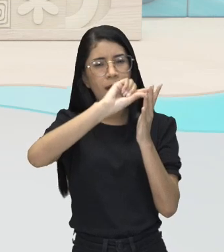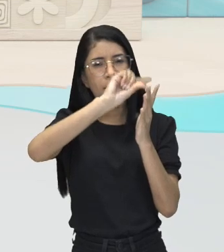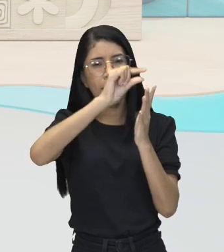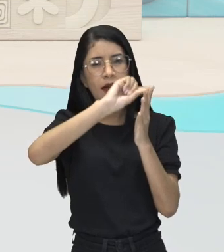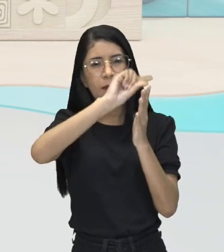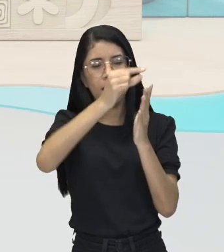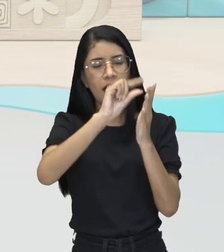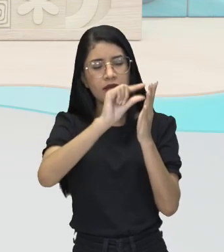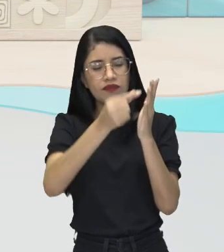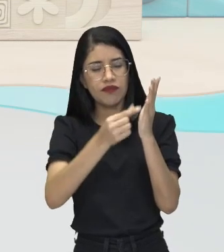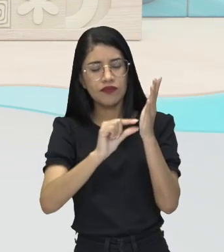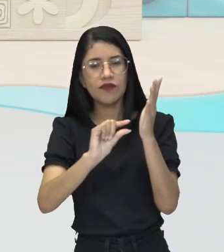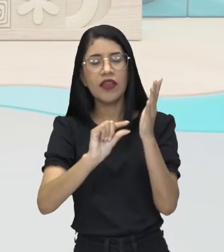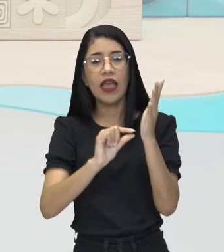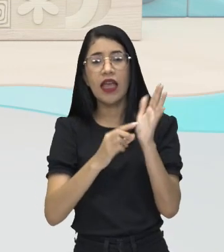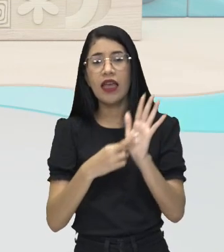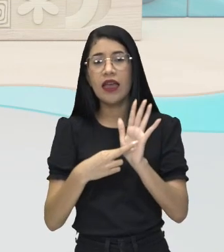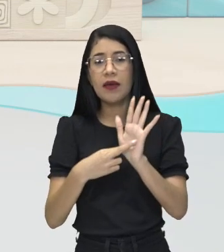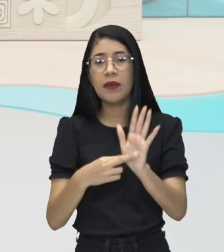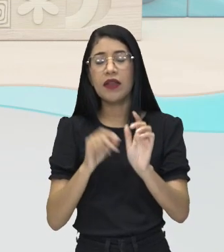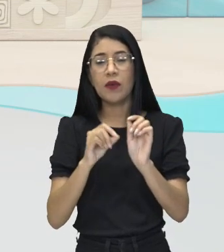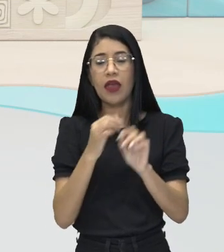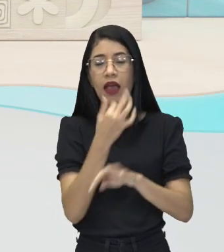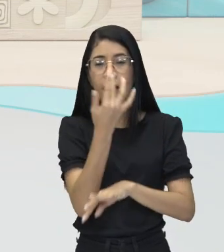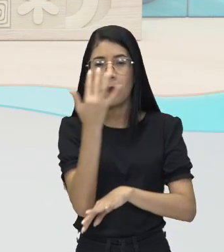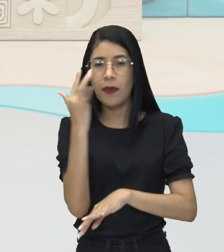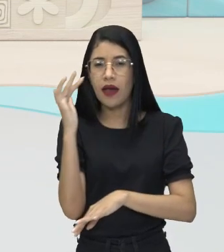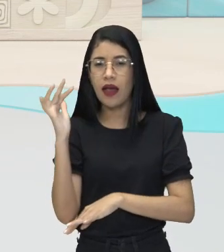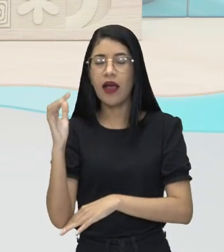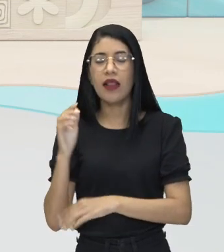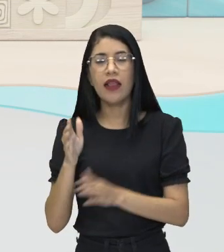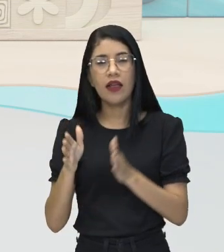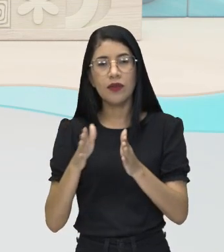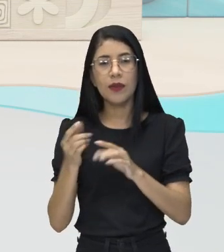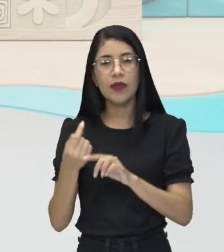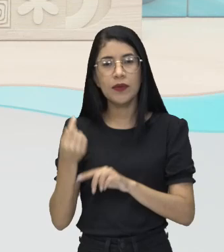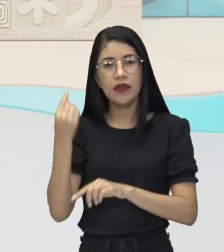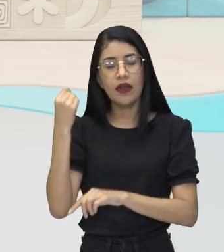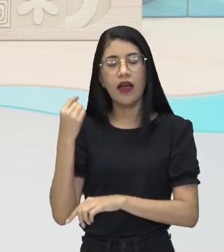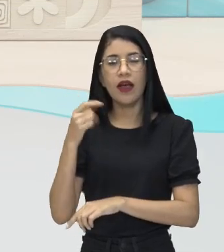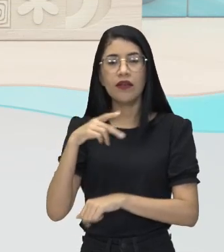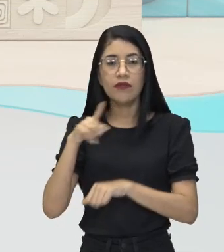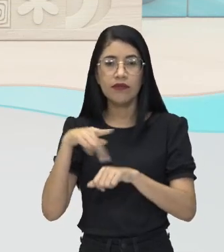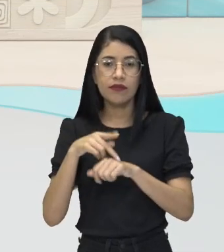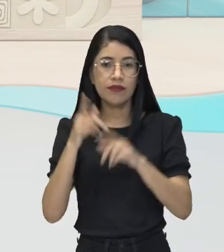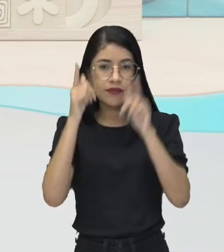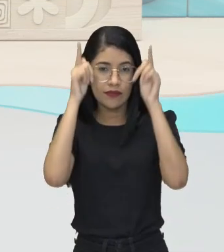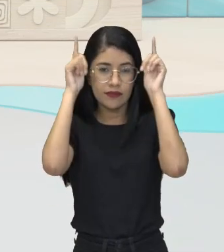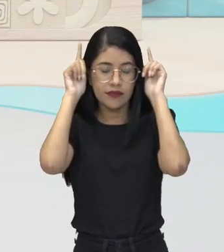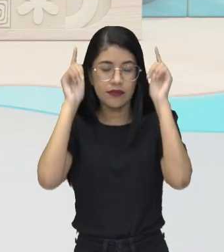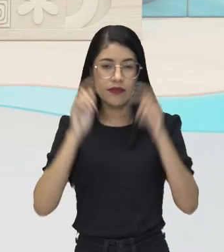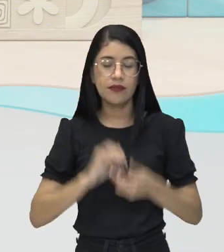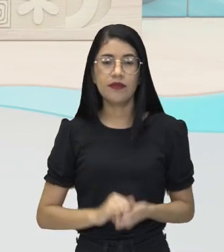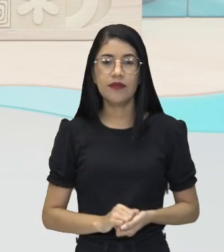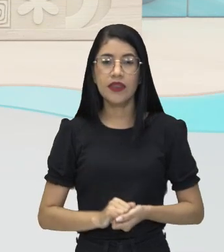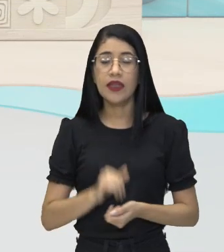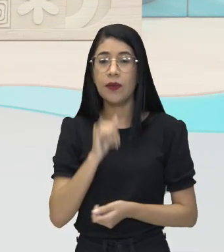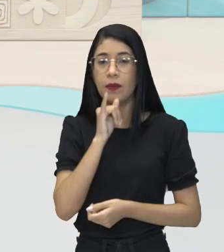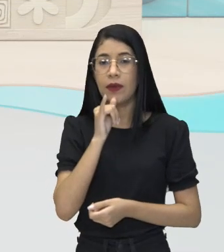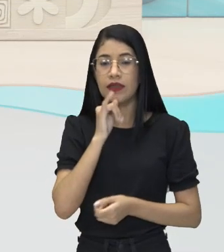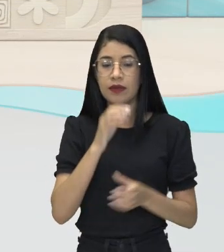que representam a questão da vegetação desse período. Então, aqui nós temos um exemplo